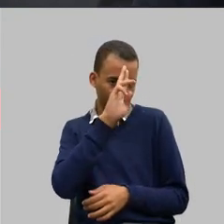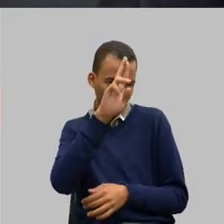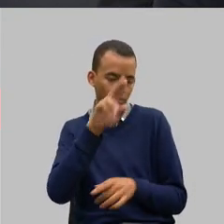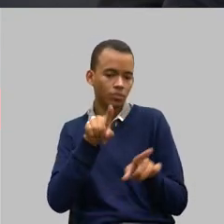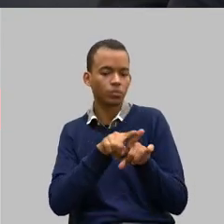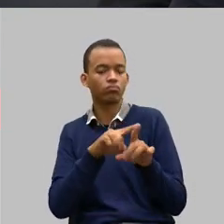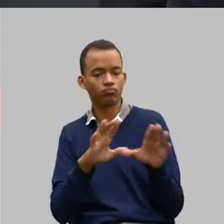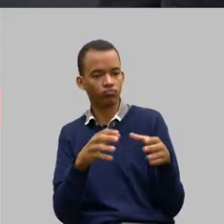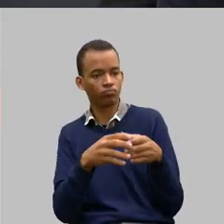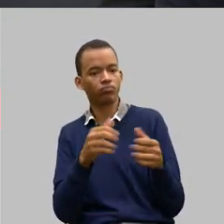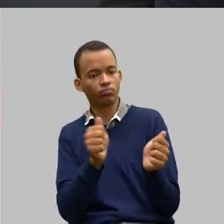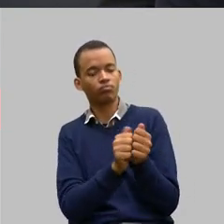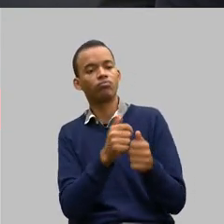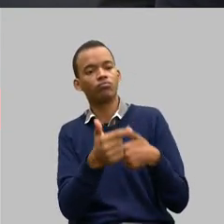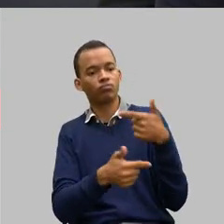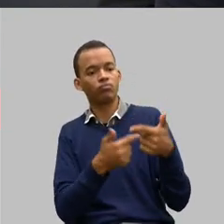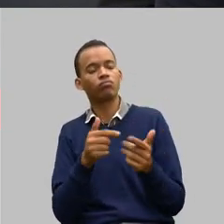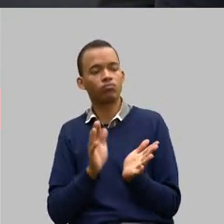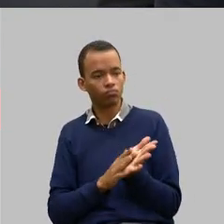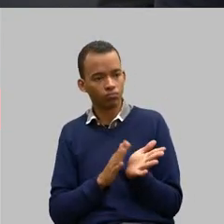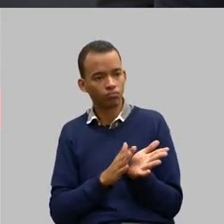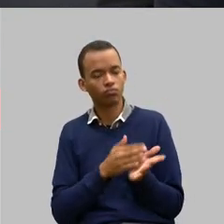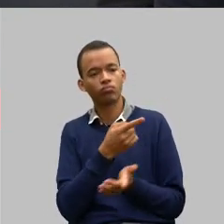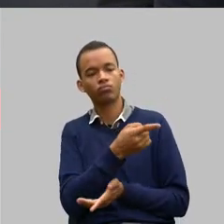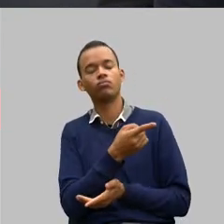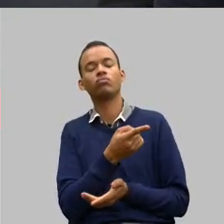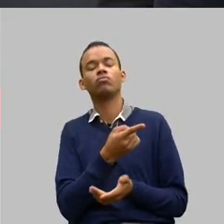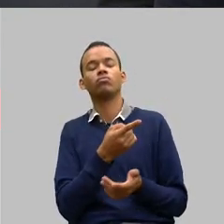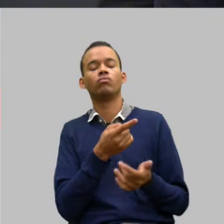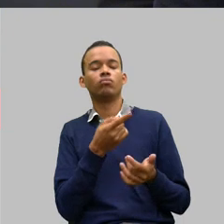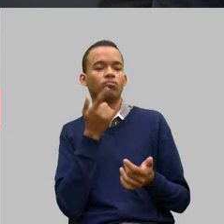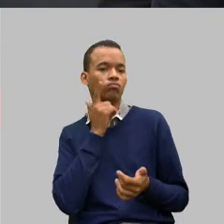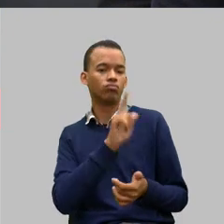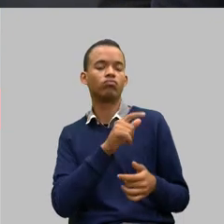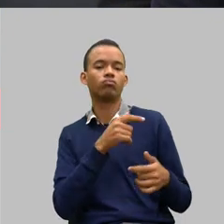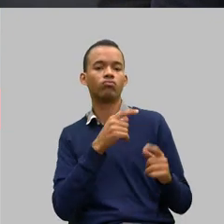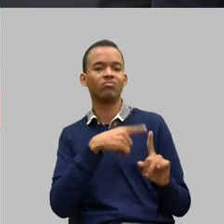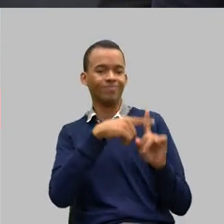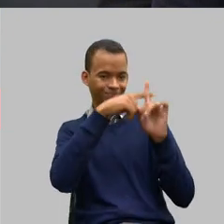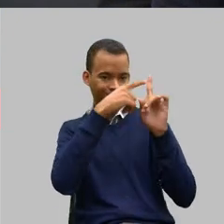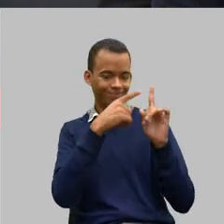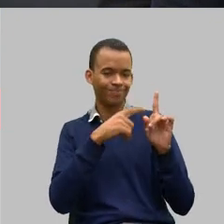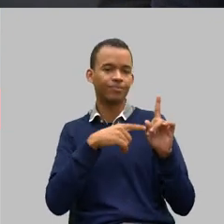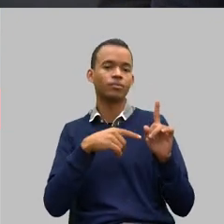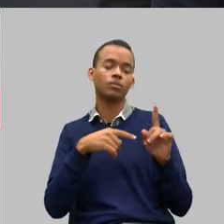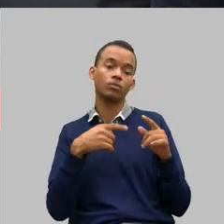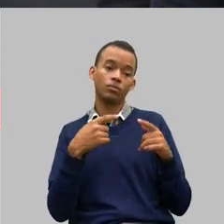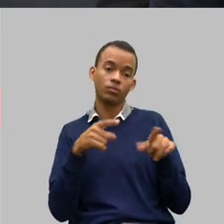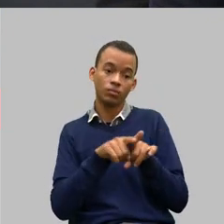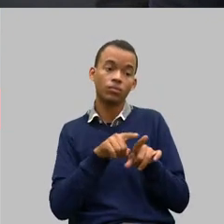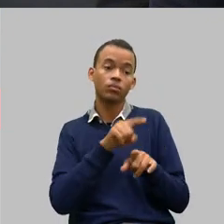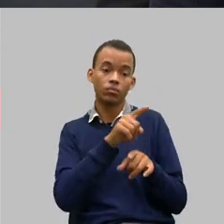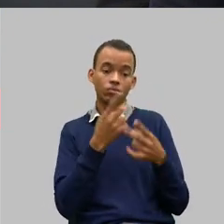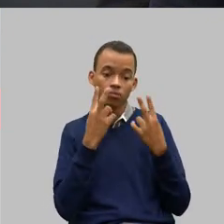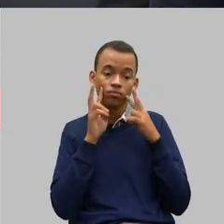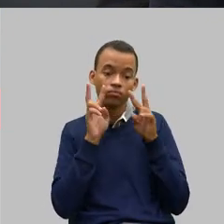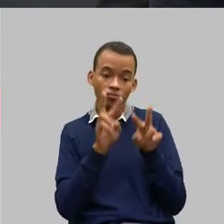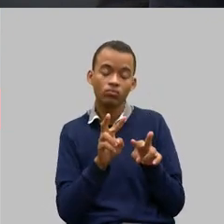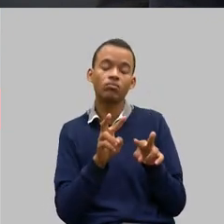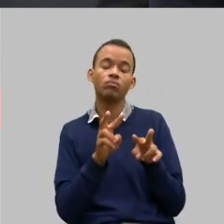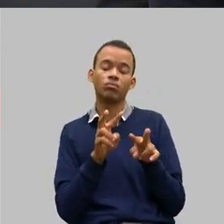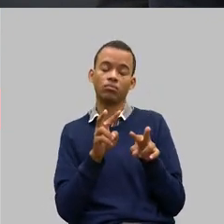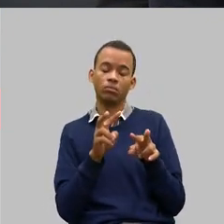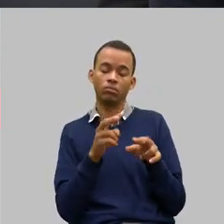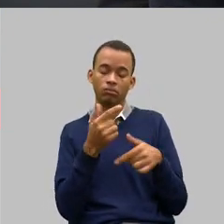equipe então parabenizá-los e de também parabenizá-lo secretário pela sua capacidade de reconhecer esse trabalho